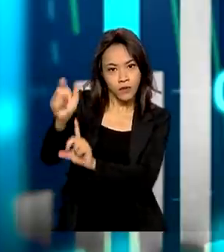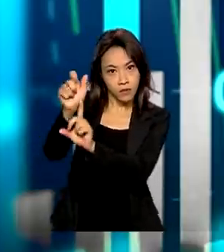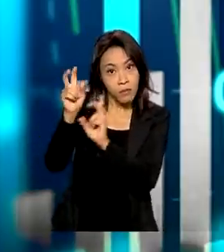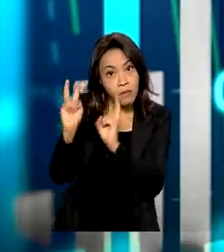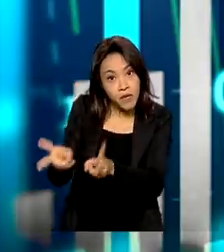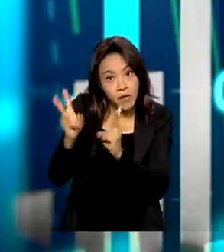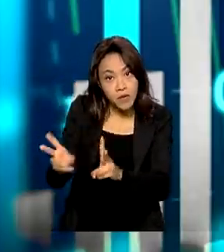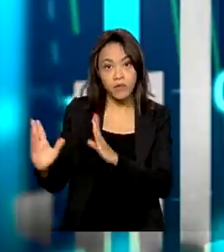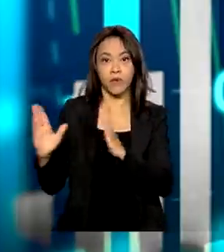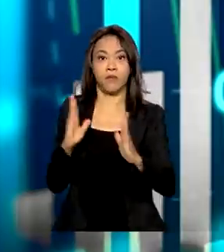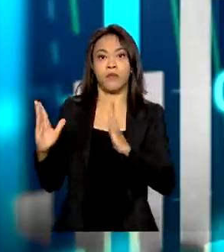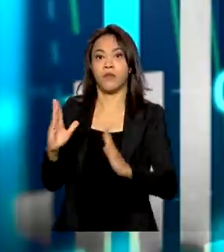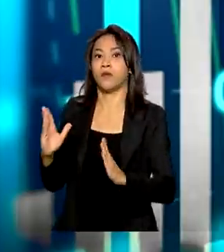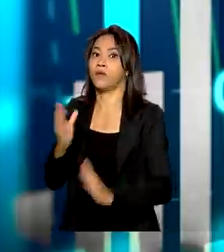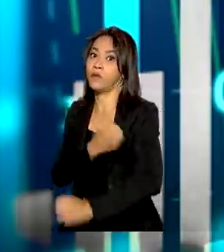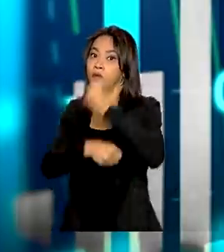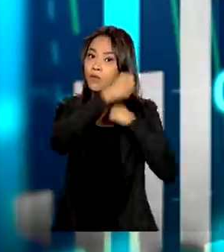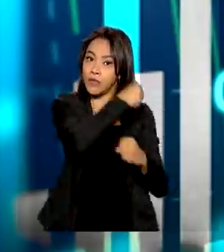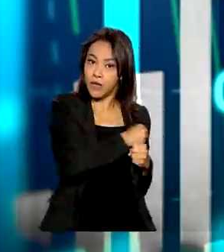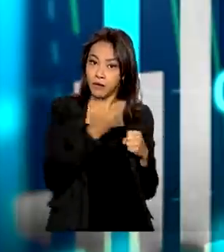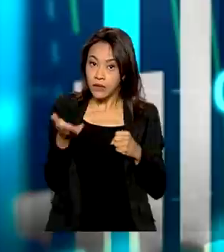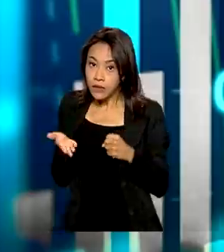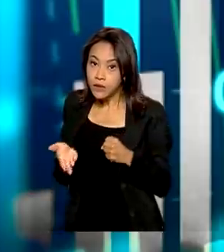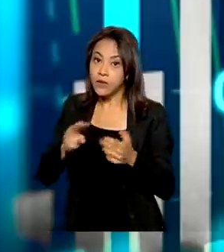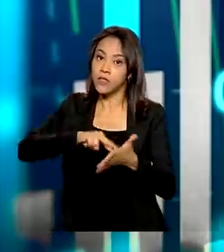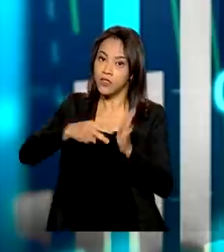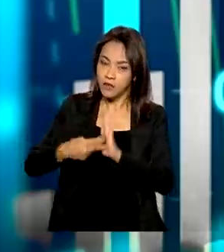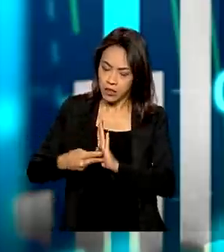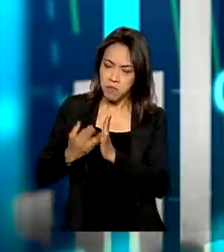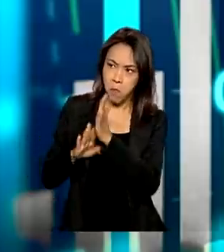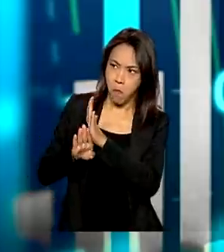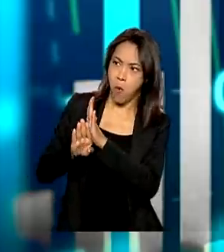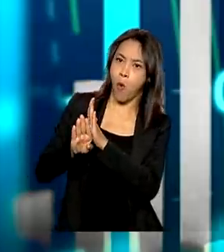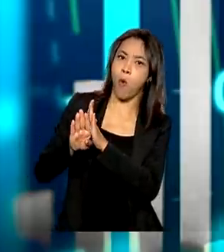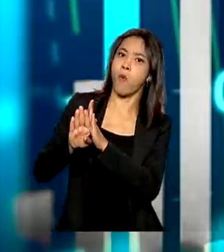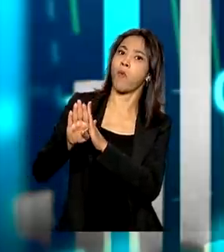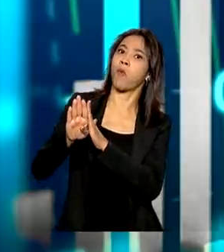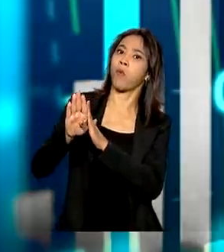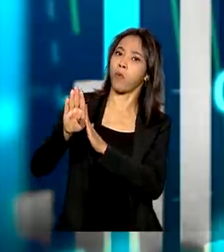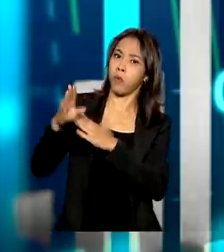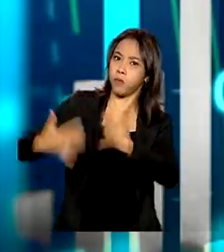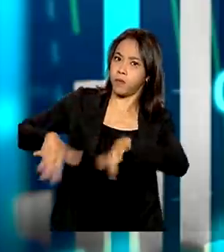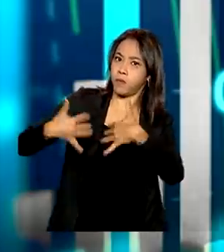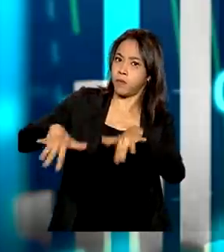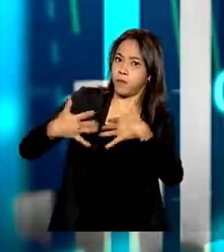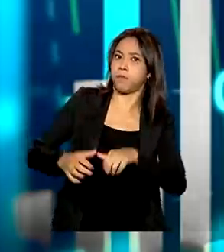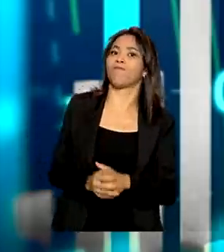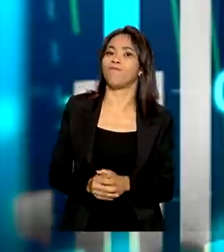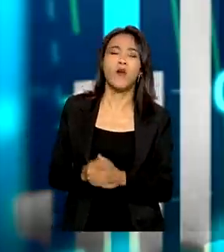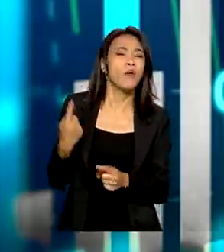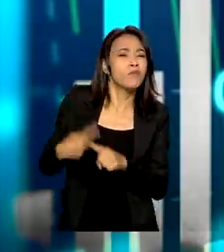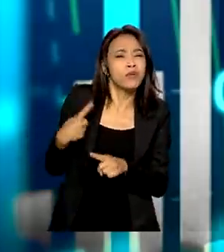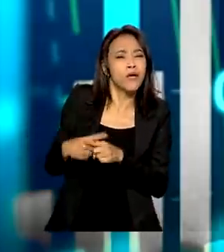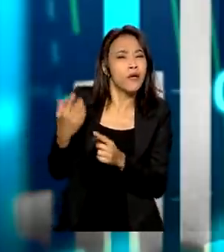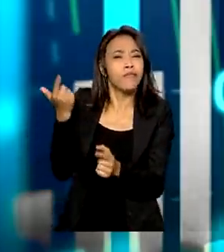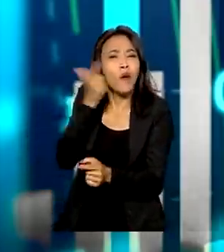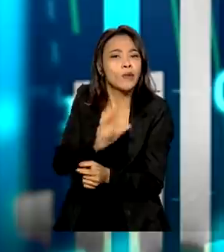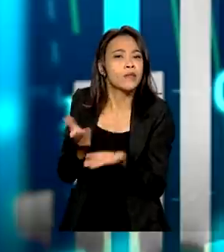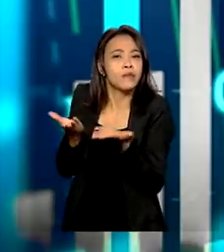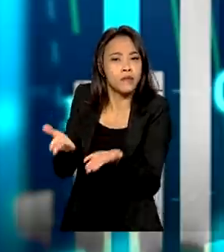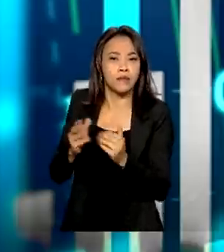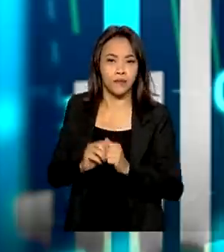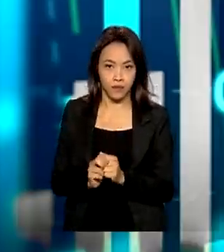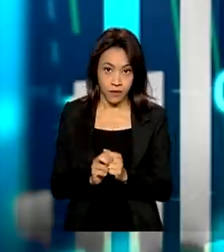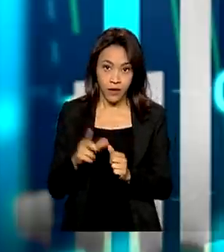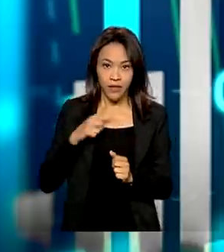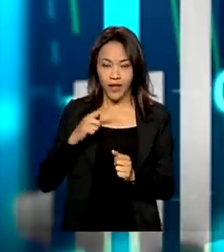ao mesmo período de 2021 O que é um crescimento Com certeza bastante pressivo qual a razão desse crescimento aqui há